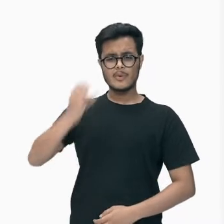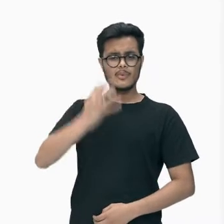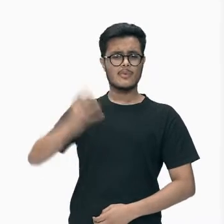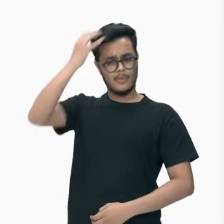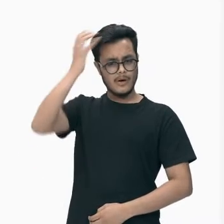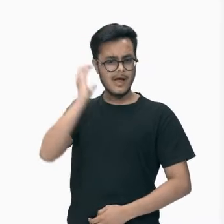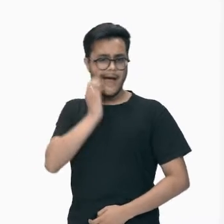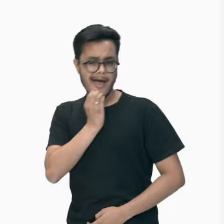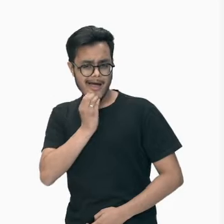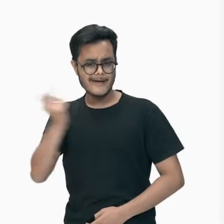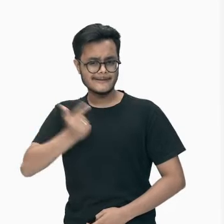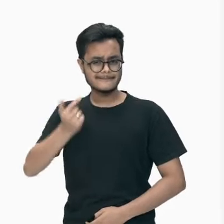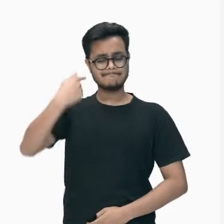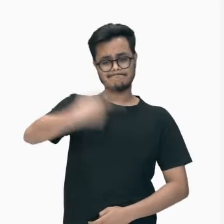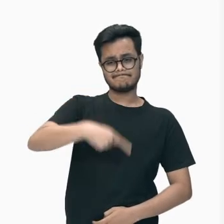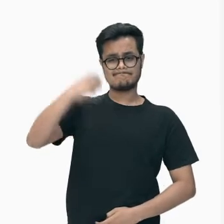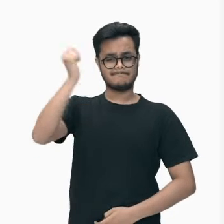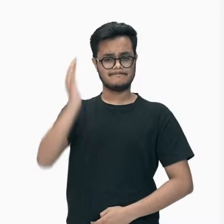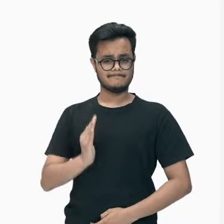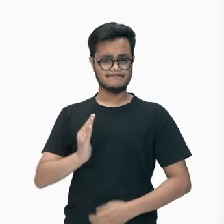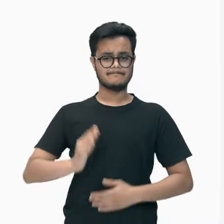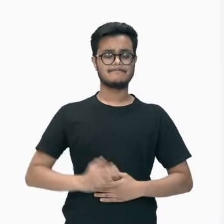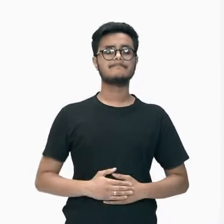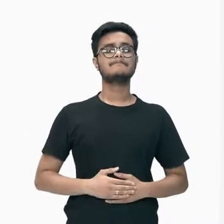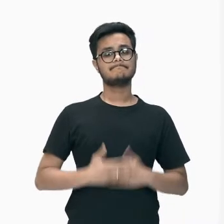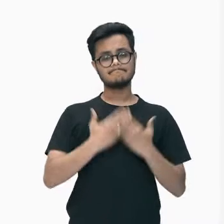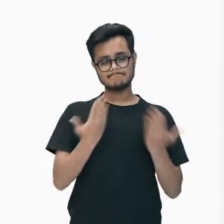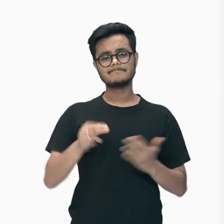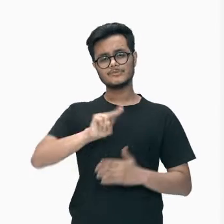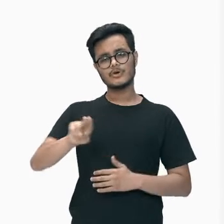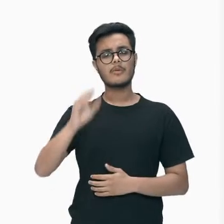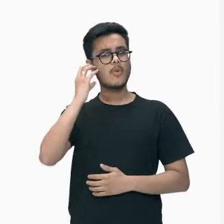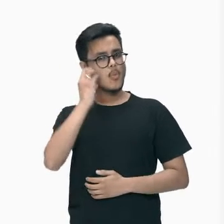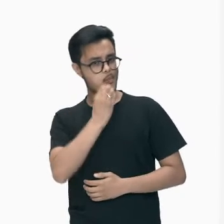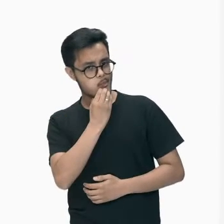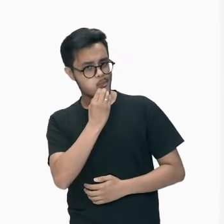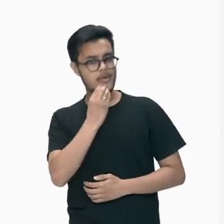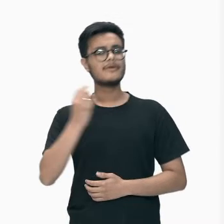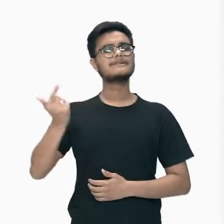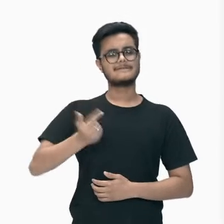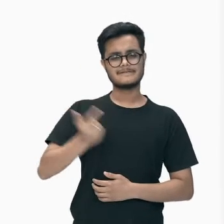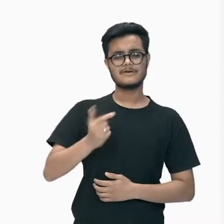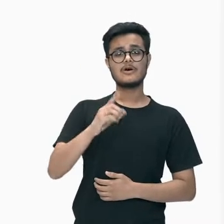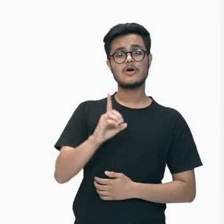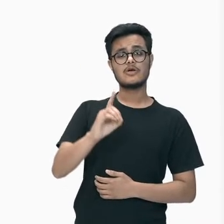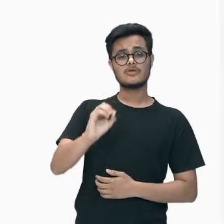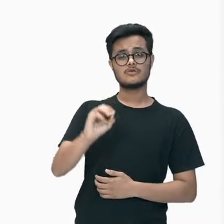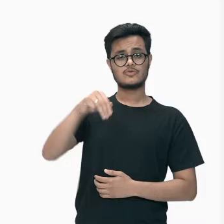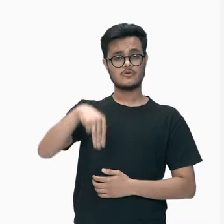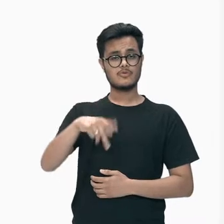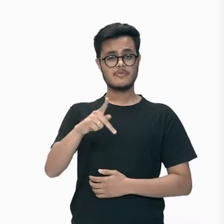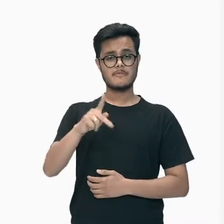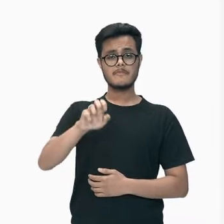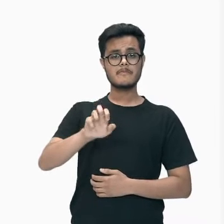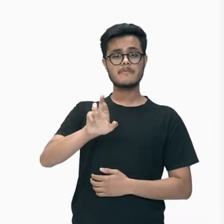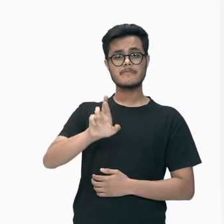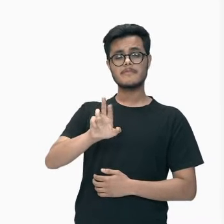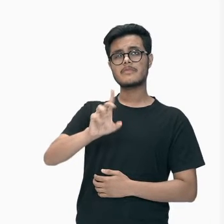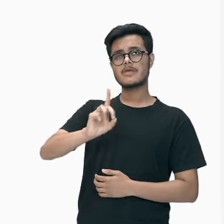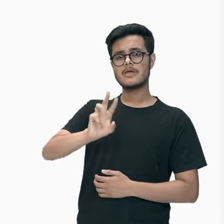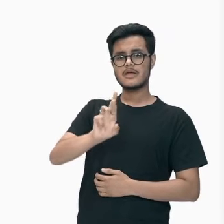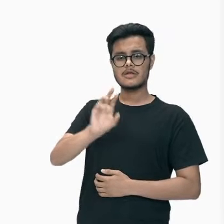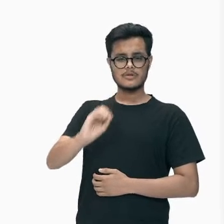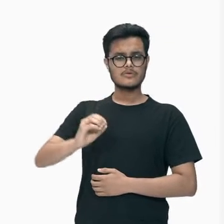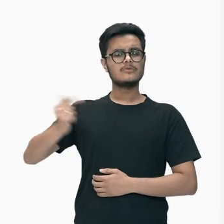como imperador do Brasil. E a partir daí ele é chamado de Dom Pedro II, não é isso? Por isso que nós colocamos